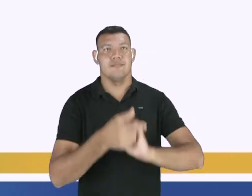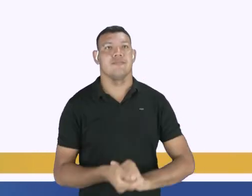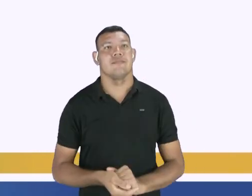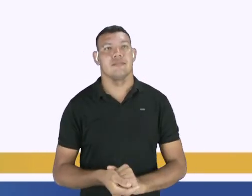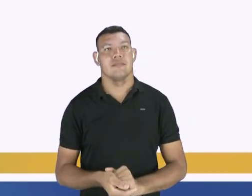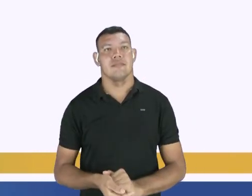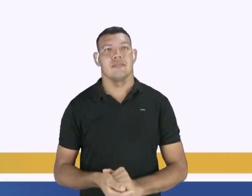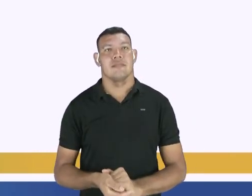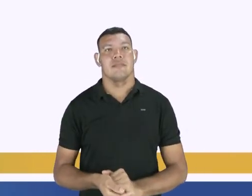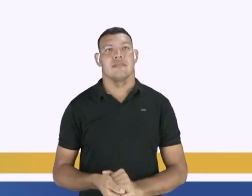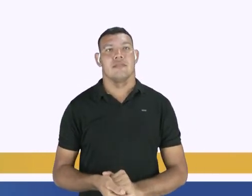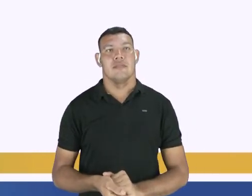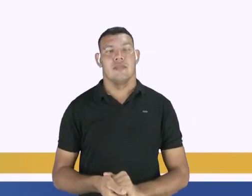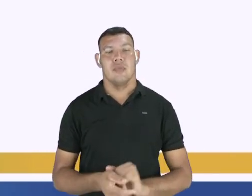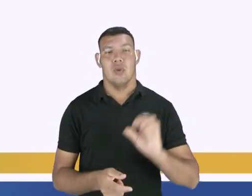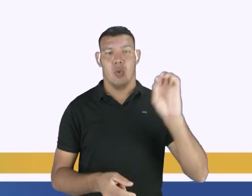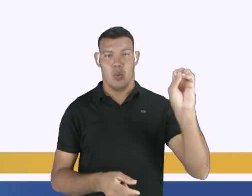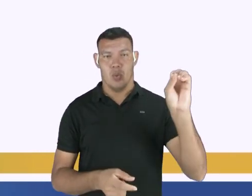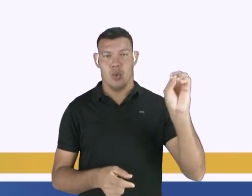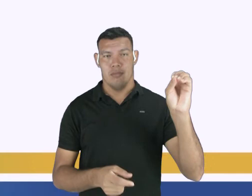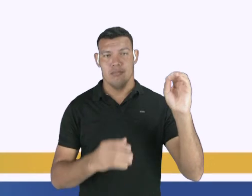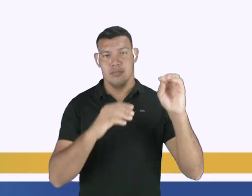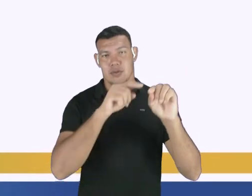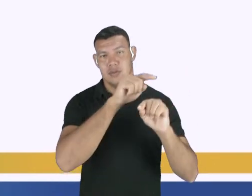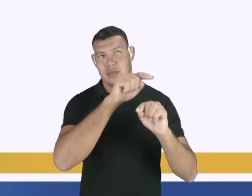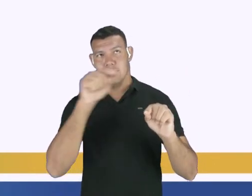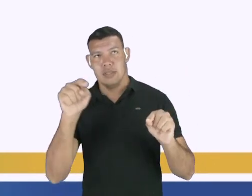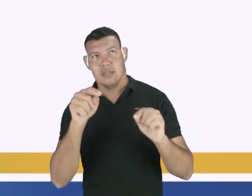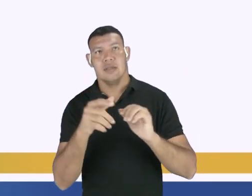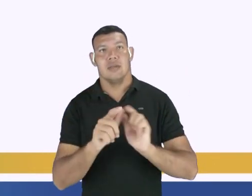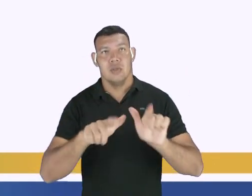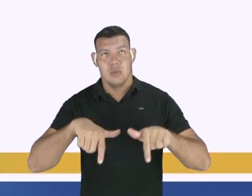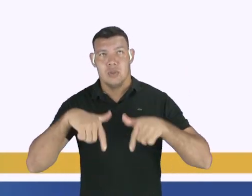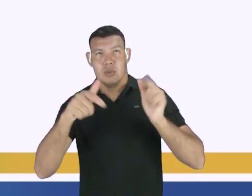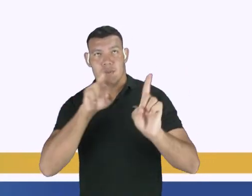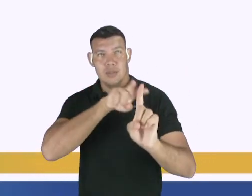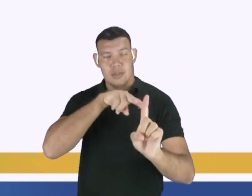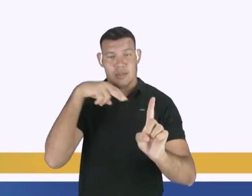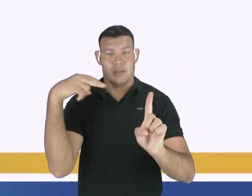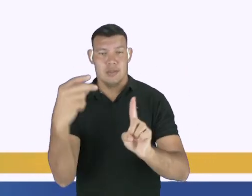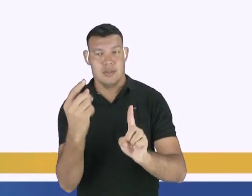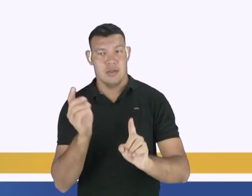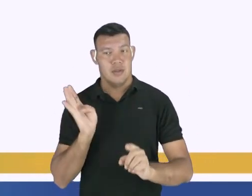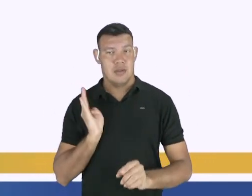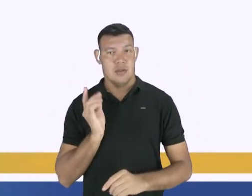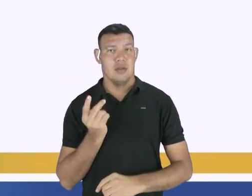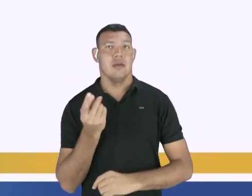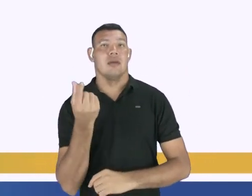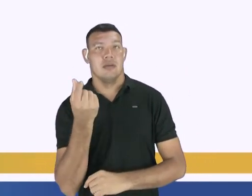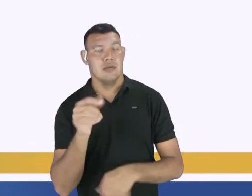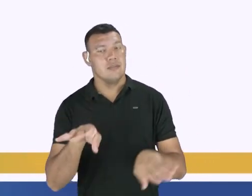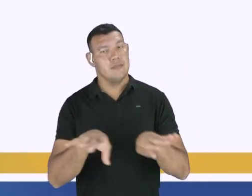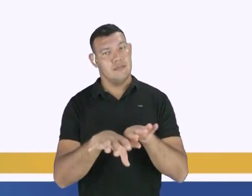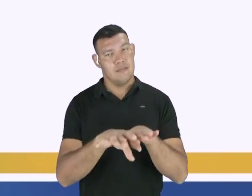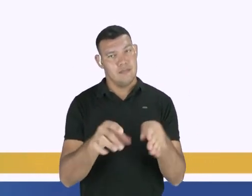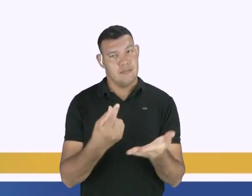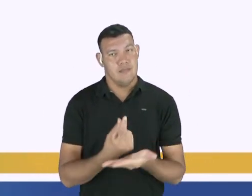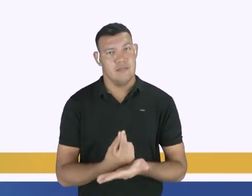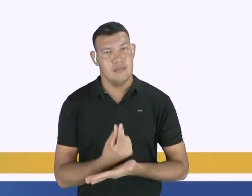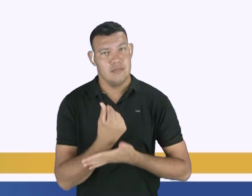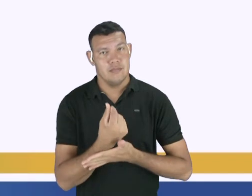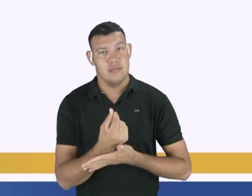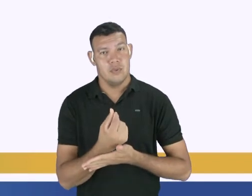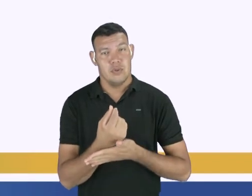tem aí o texto, ou aí o espaço. Defende o ponto de vista da burguesia e, obviamente, do capitalismo. Sua